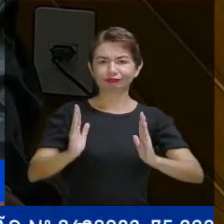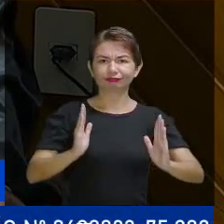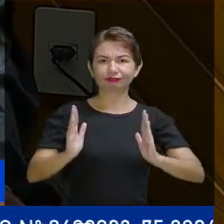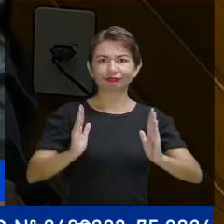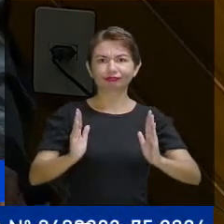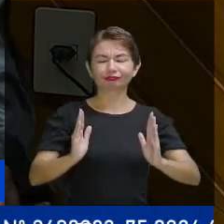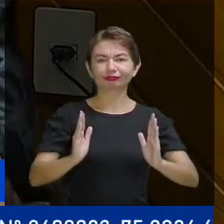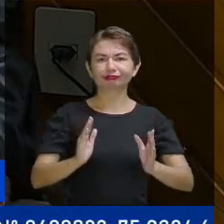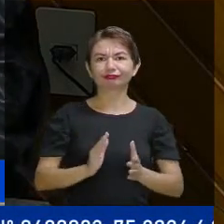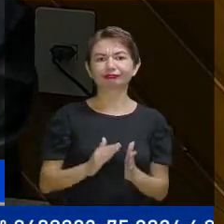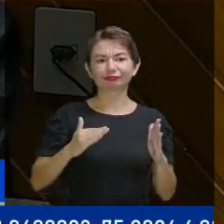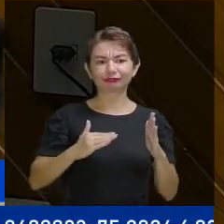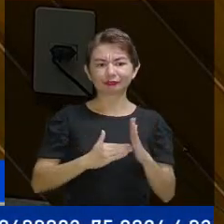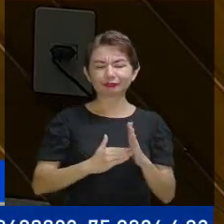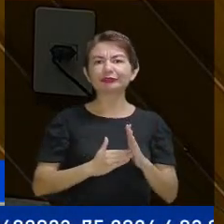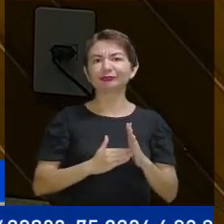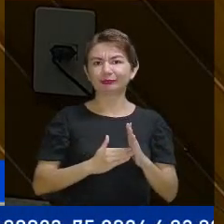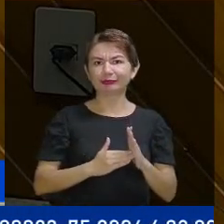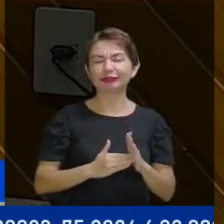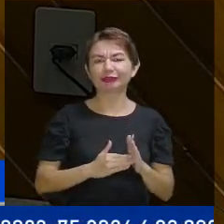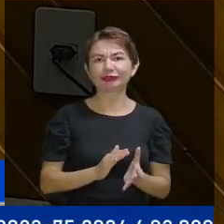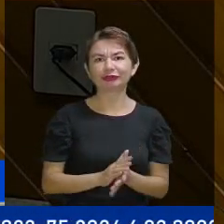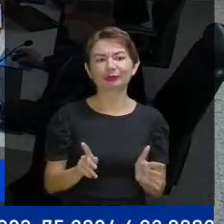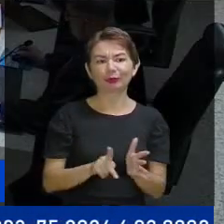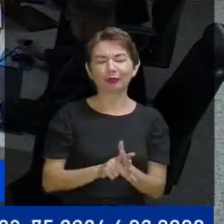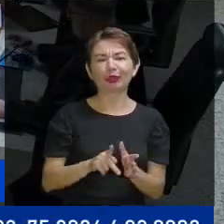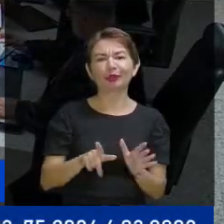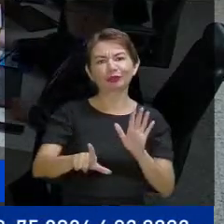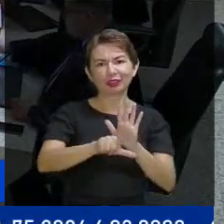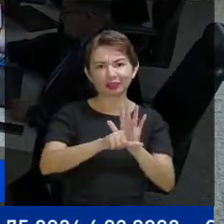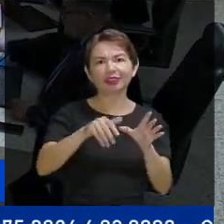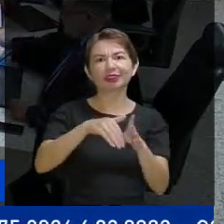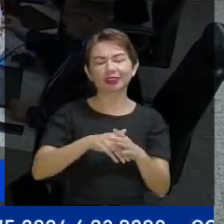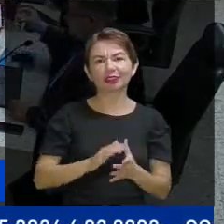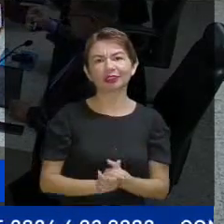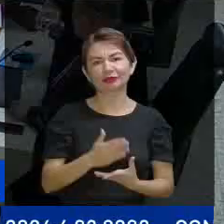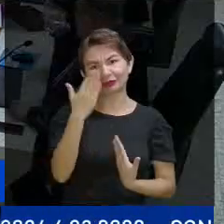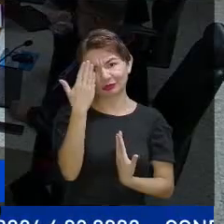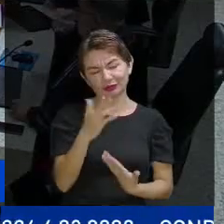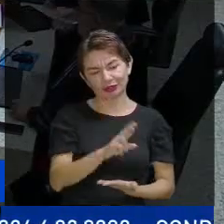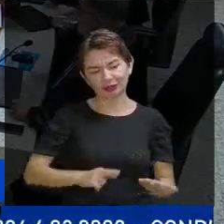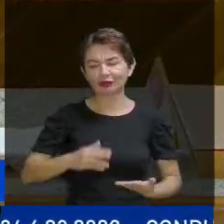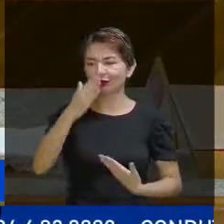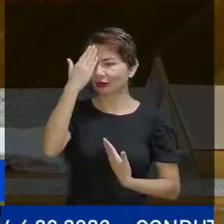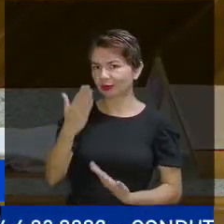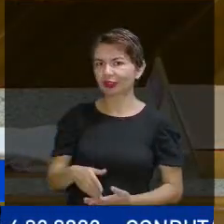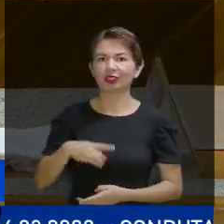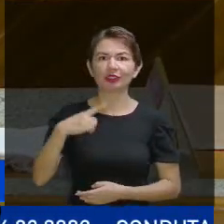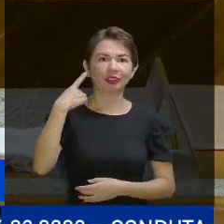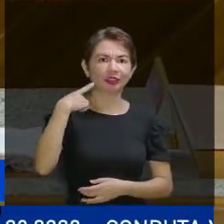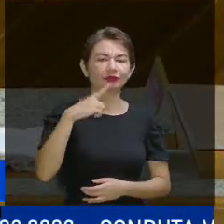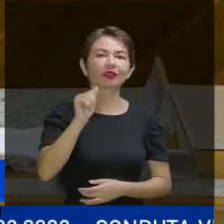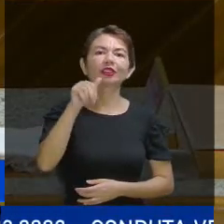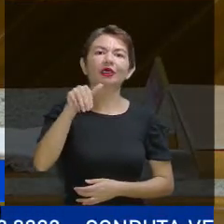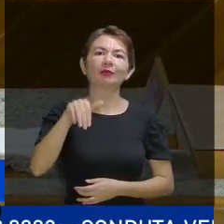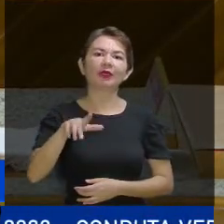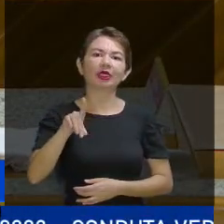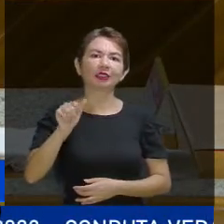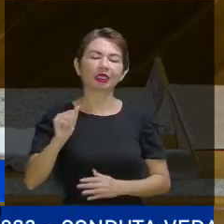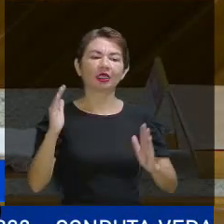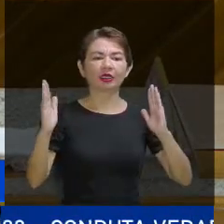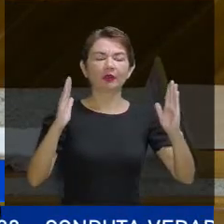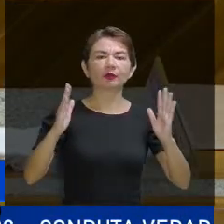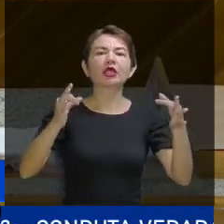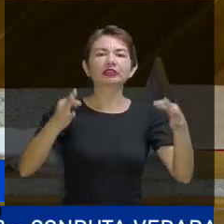06.000.93/75/2024, traço conduta vedada. Origem Macapá barra P, relator juiz com a palavra, Rivaldo Valente, imagem ampla do plenário. Sua sustentação oral pelo